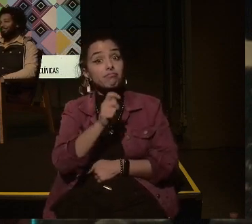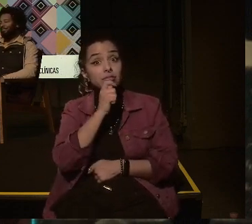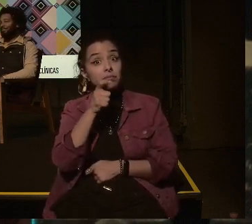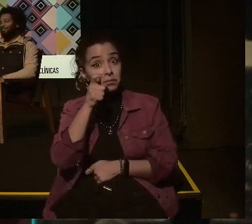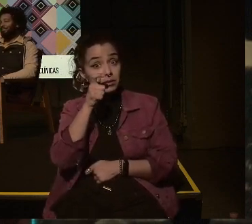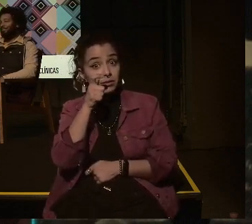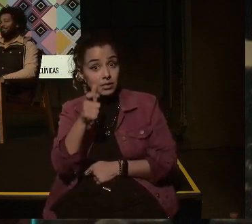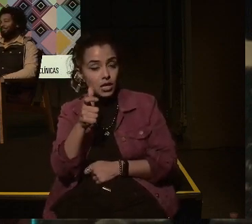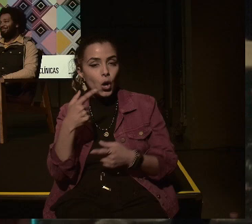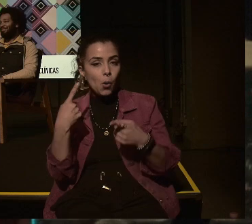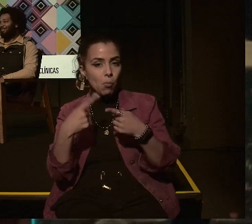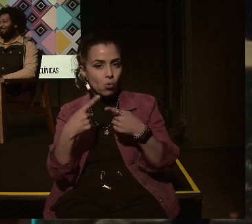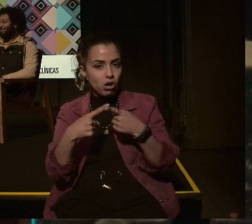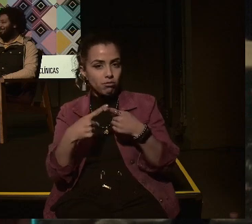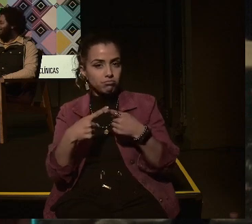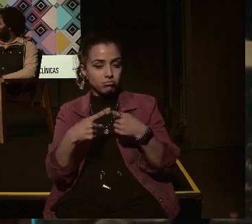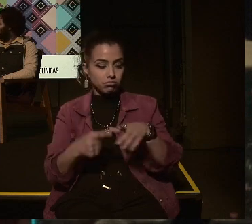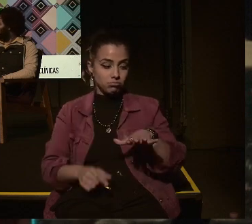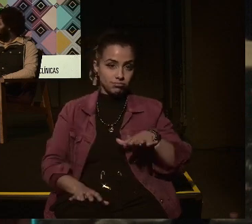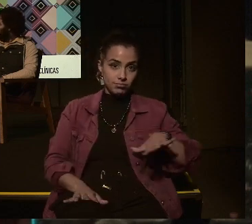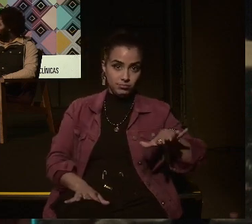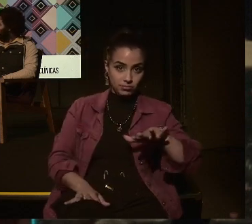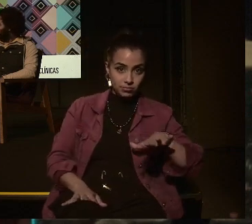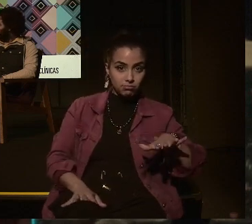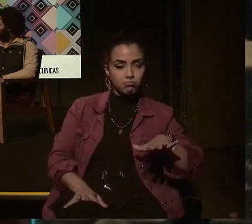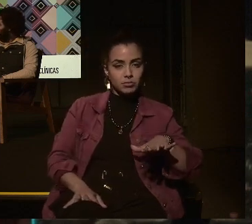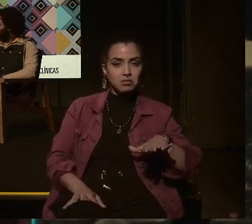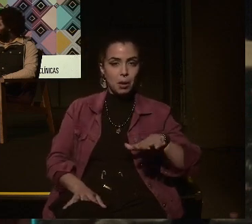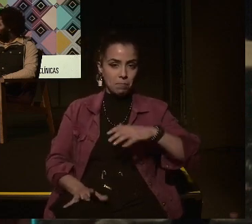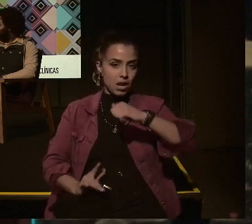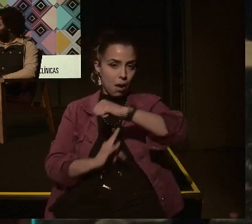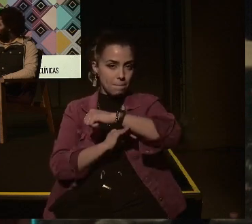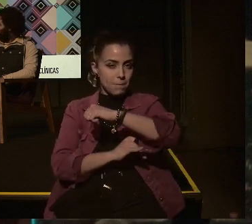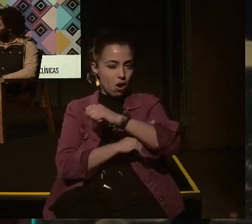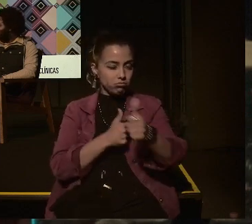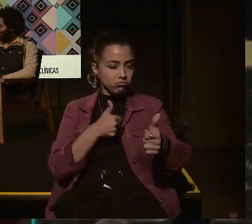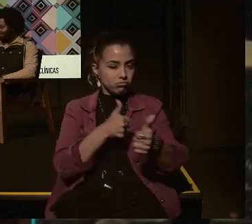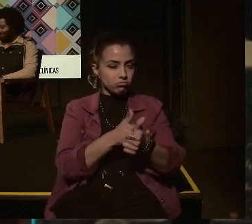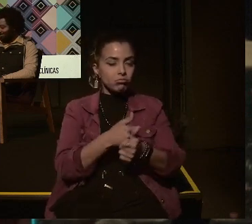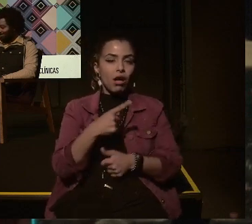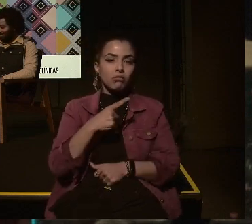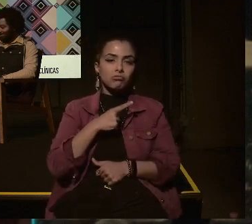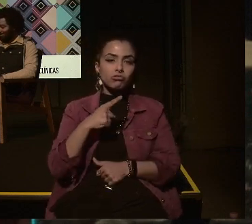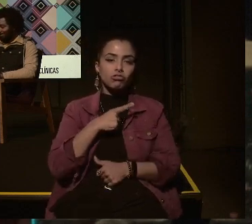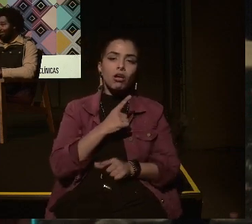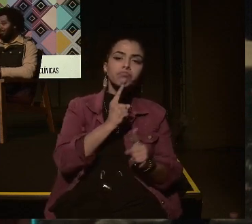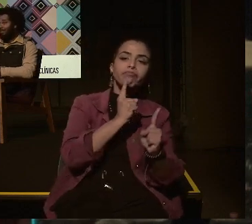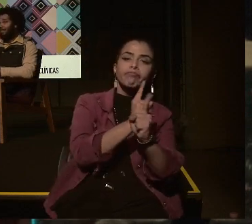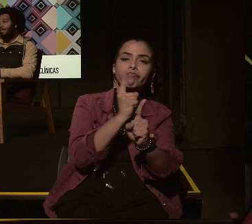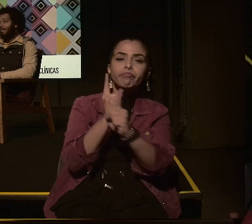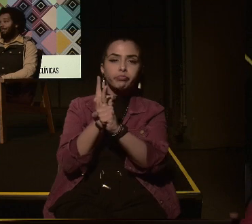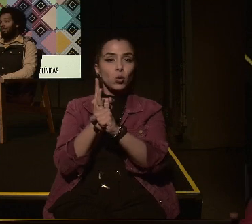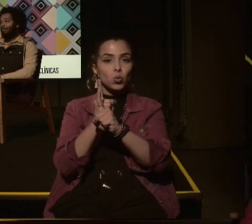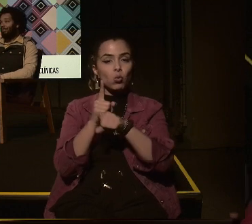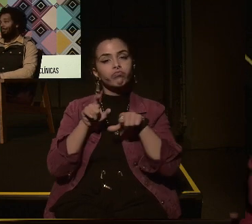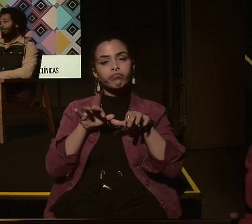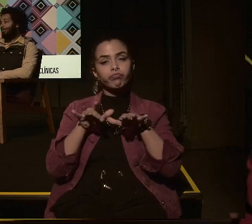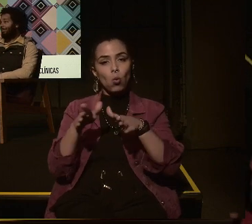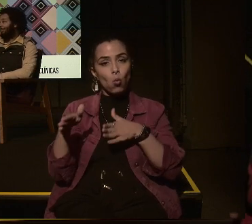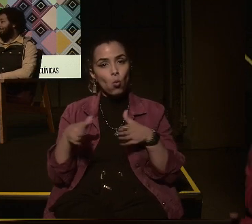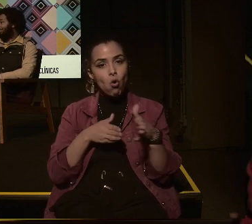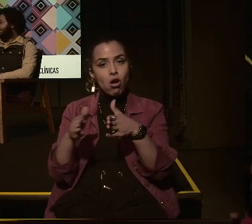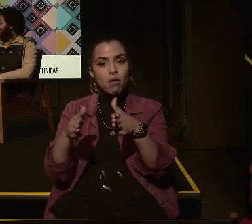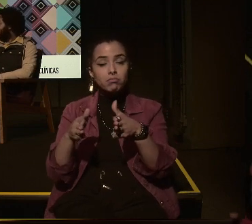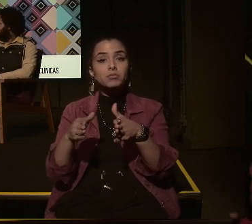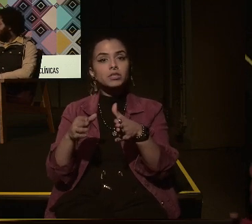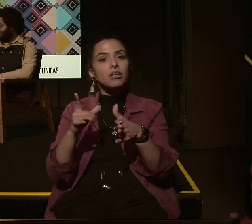que estavam do lado de lá da ponte e que a gente encontrava ali e que havia conexão. Então, sempre que eu estou no Sesc, eu